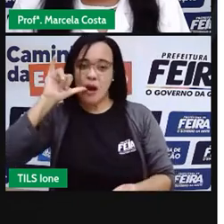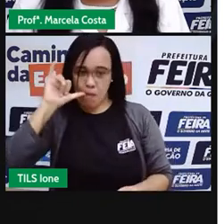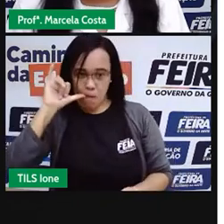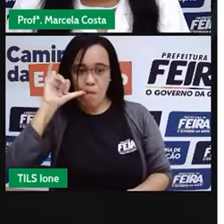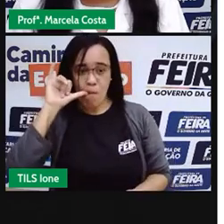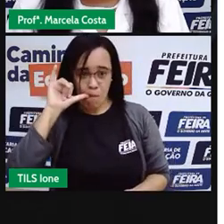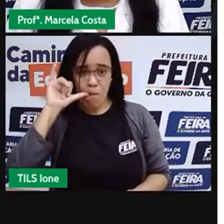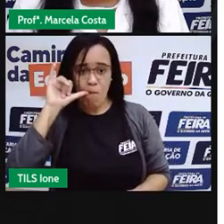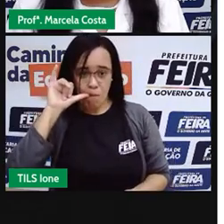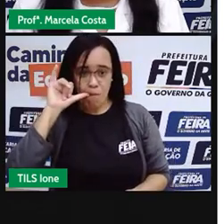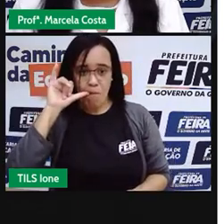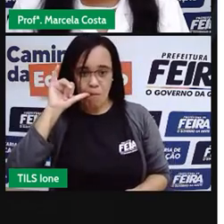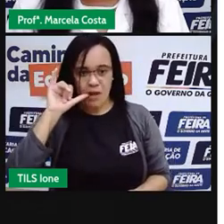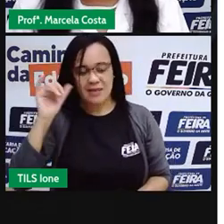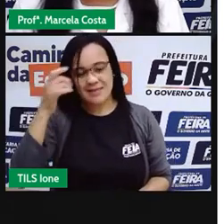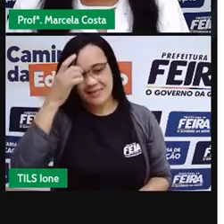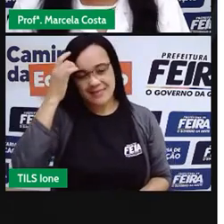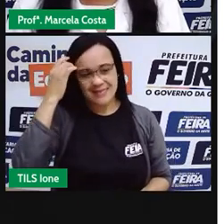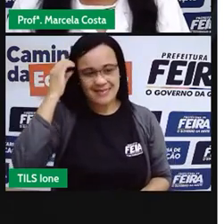Pererê.